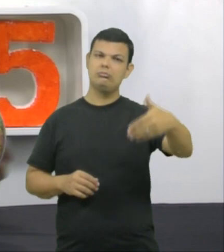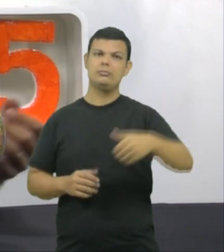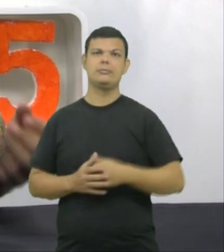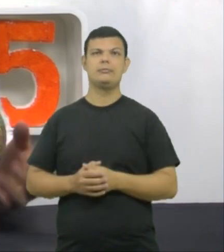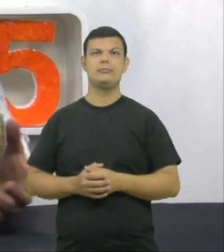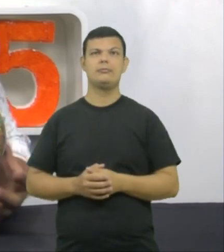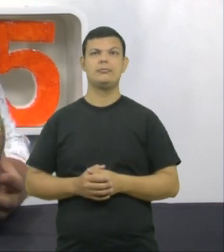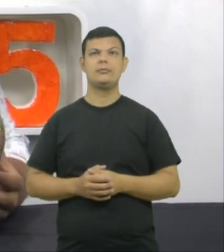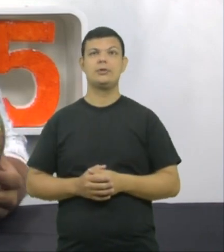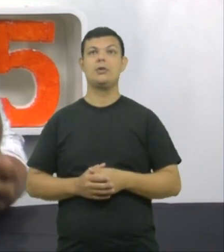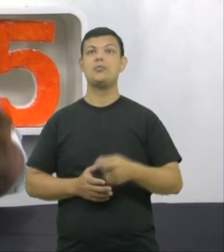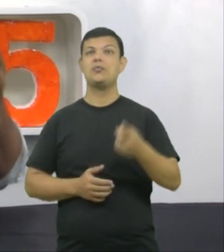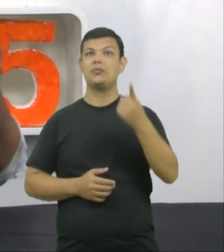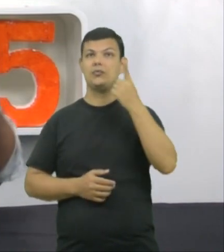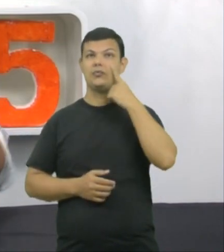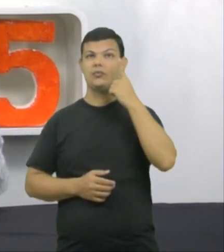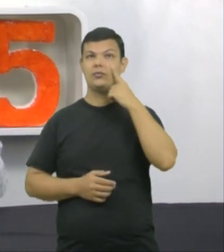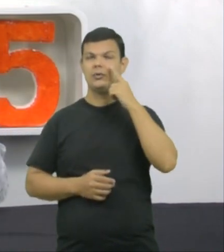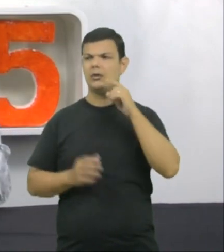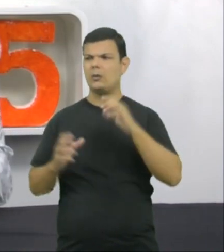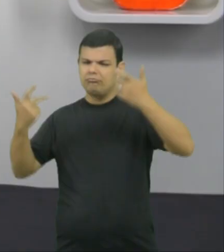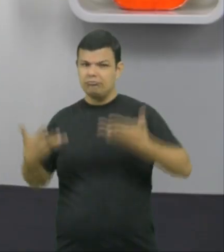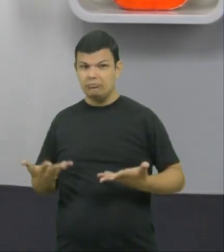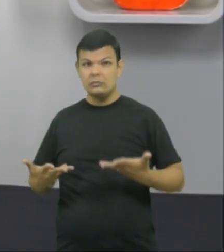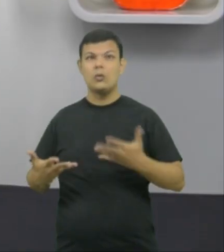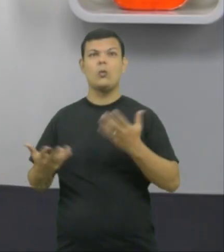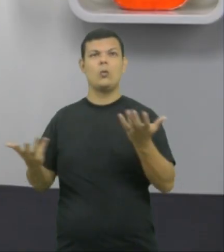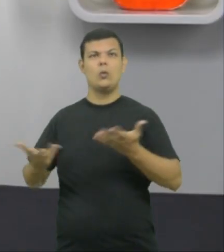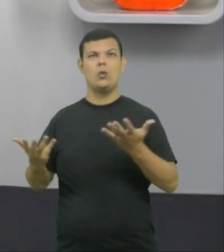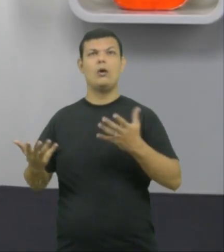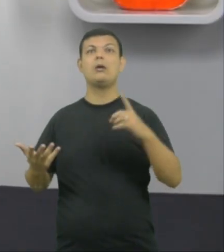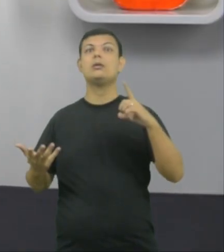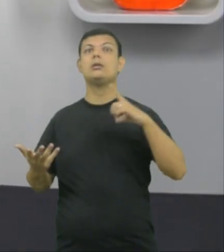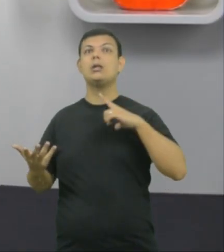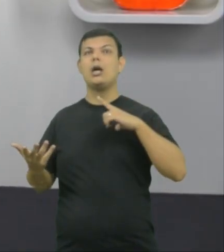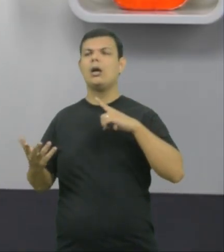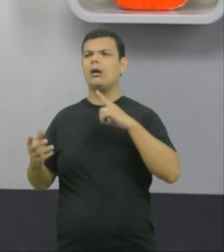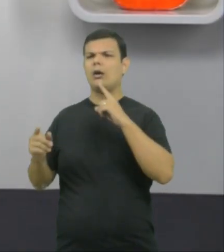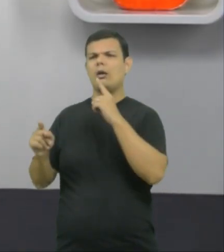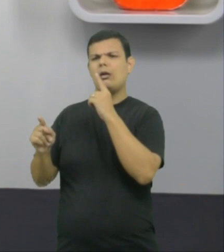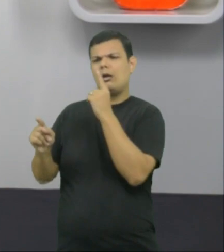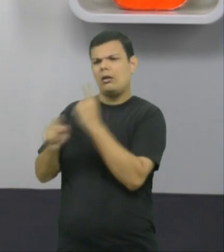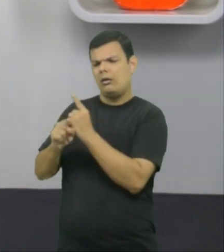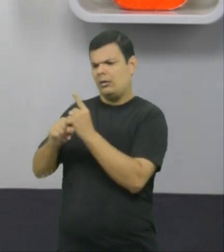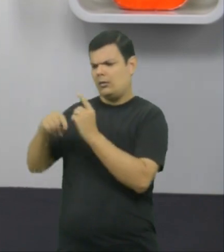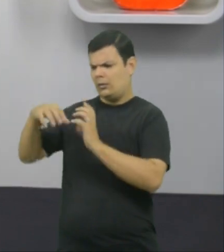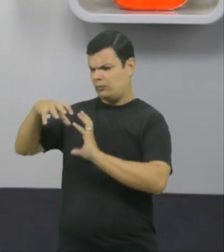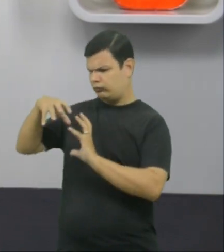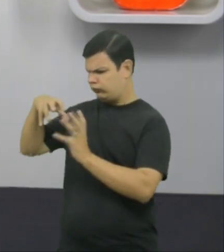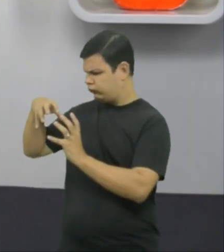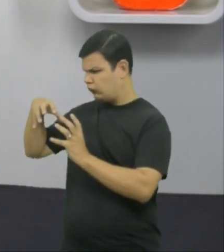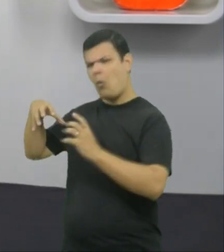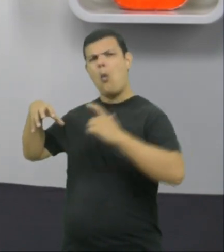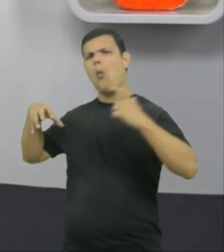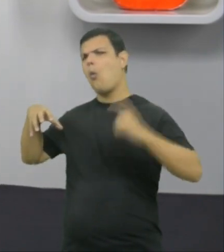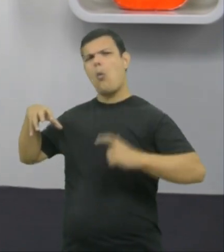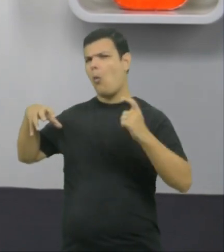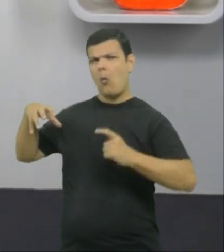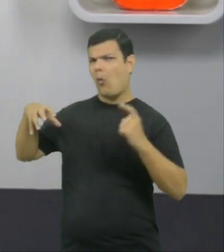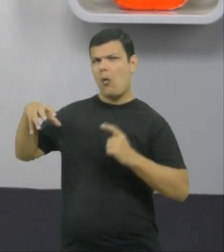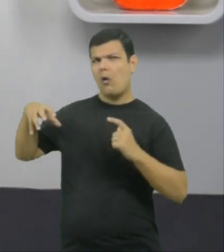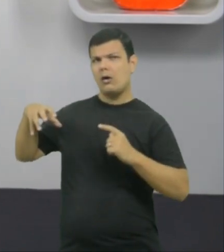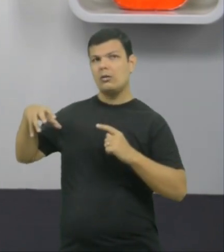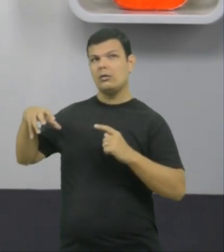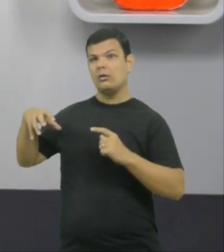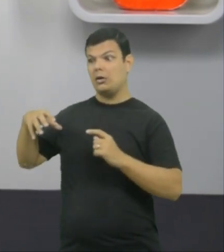produção, por favor, se aproxime aqui do meu globo. Eu queria localizá-los, né, no nosso globo terrestre aqui, esse